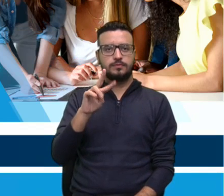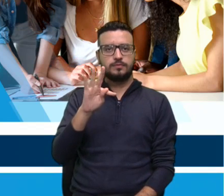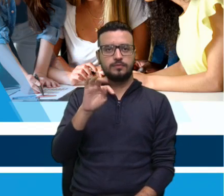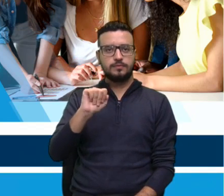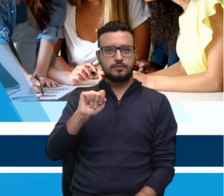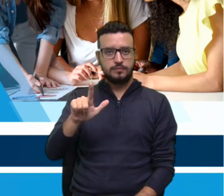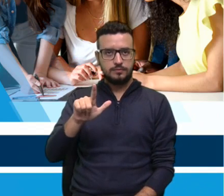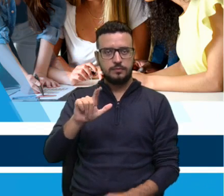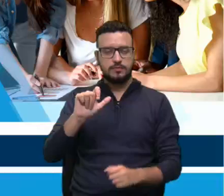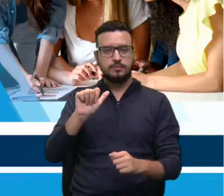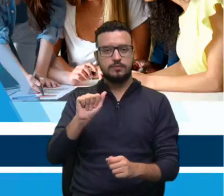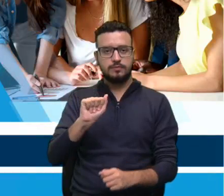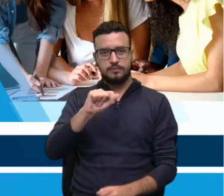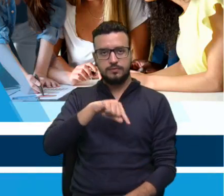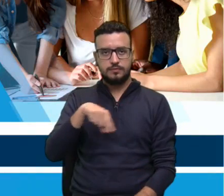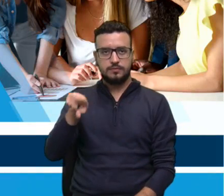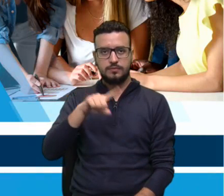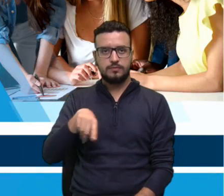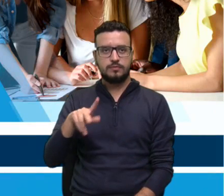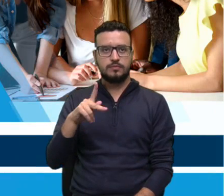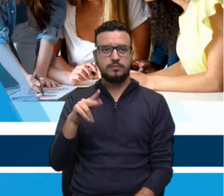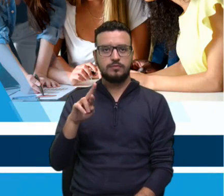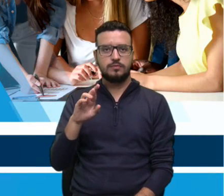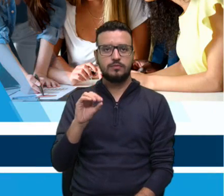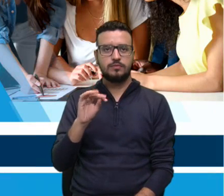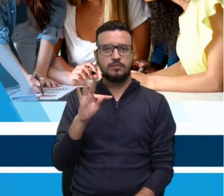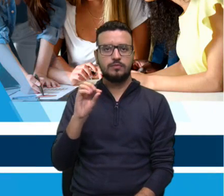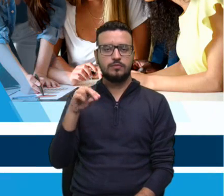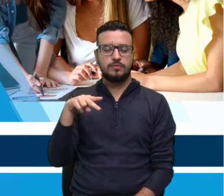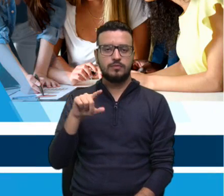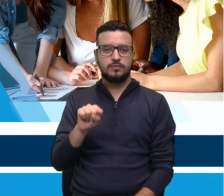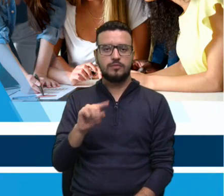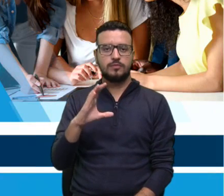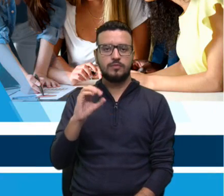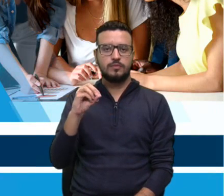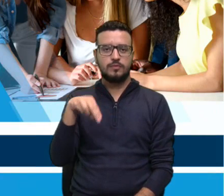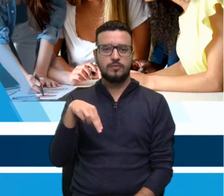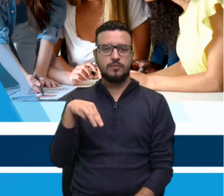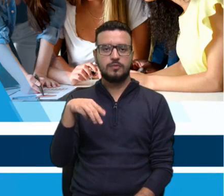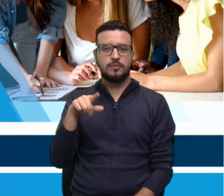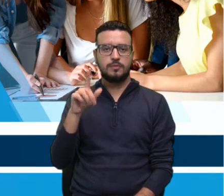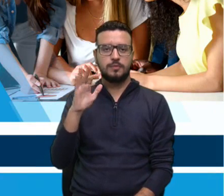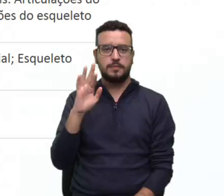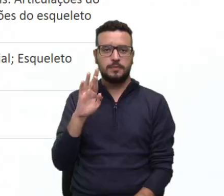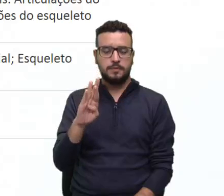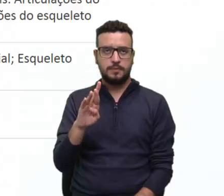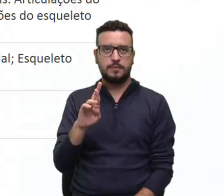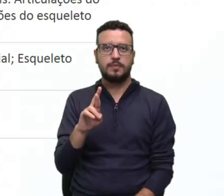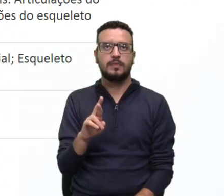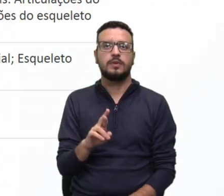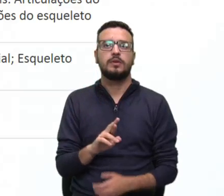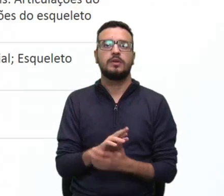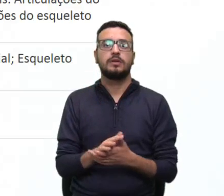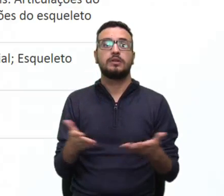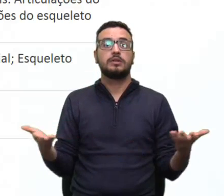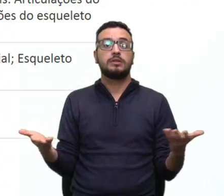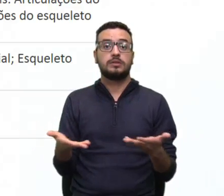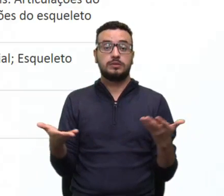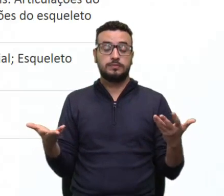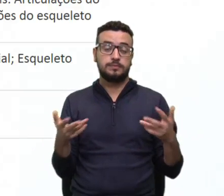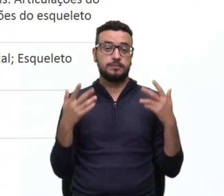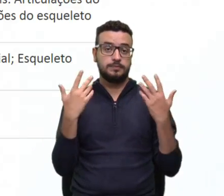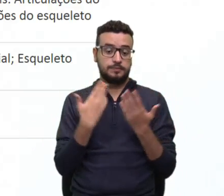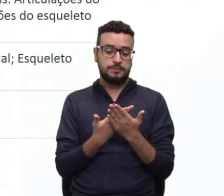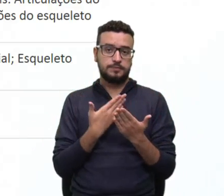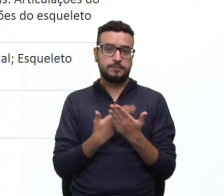lisboa.tutel@croton.com.br. Então é só adicionar ela e mandar a sua dúvida. Sobre a aula de hoje,